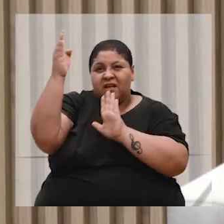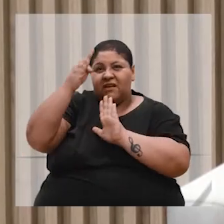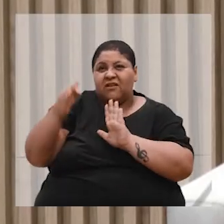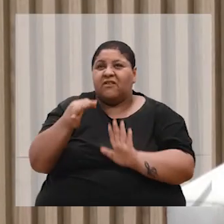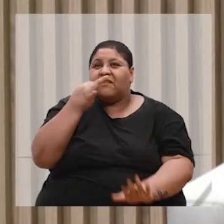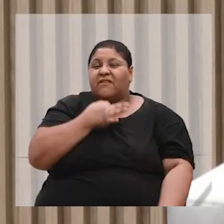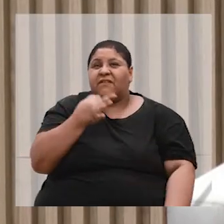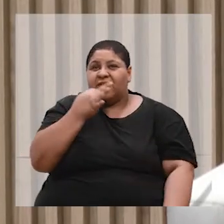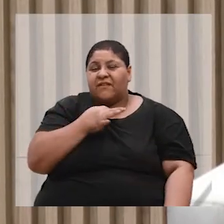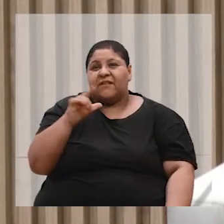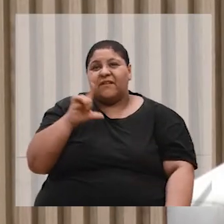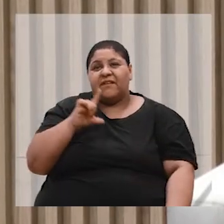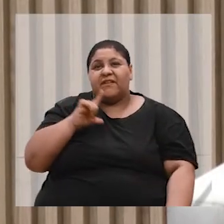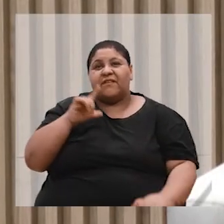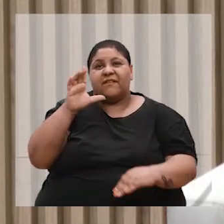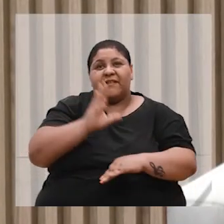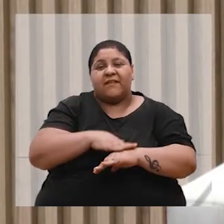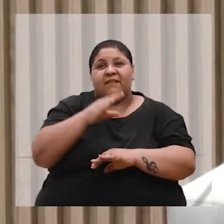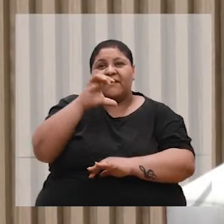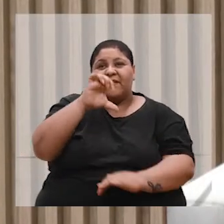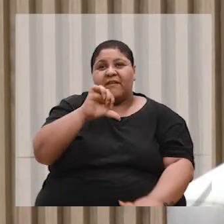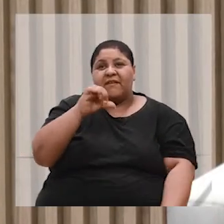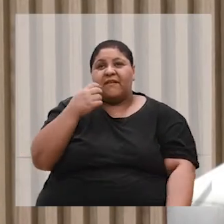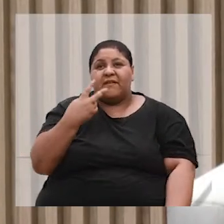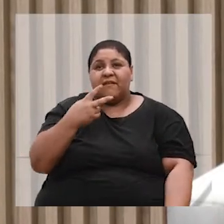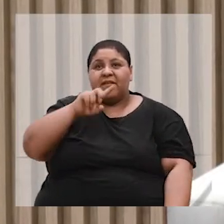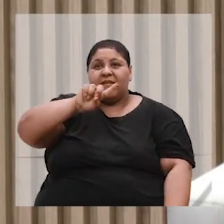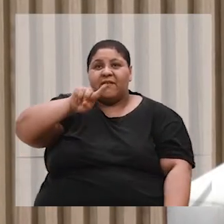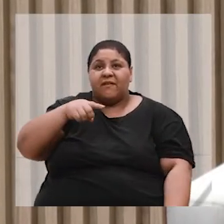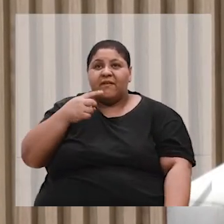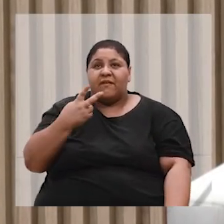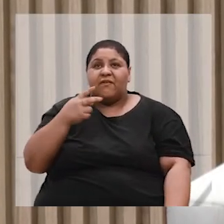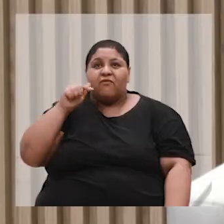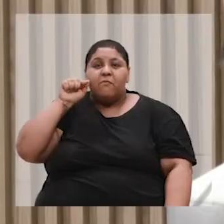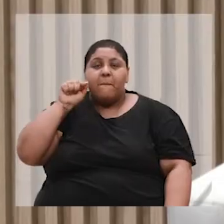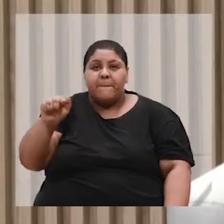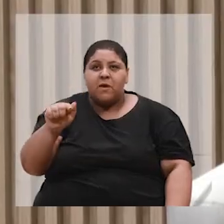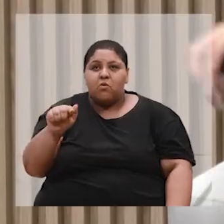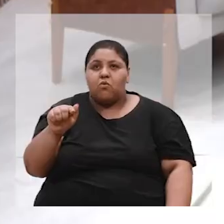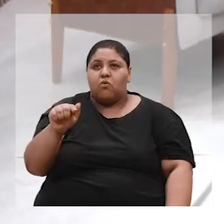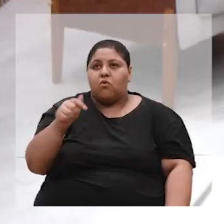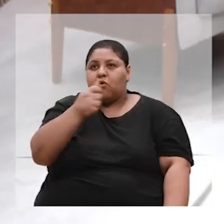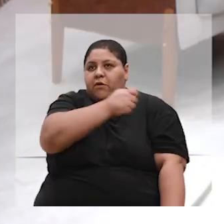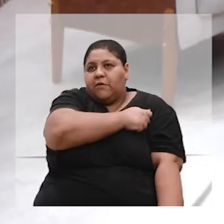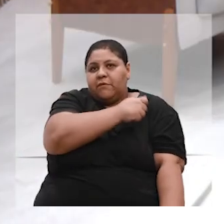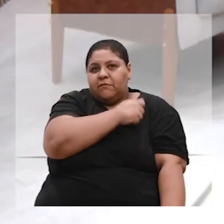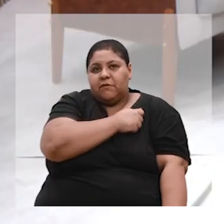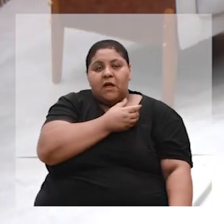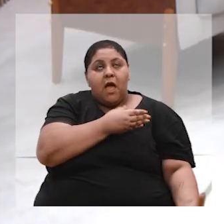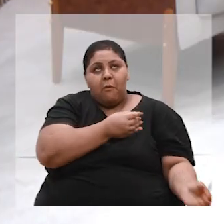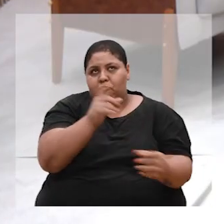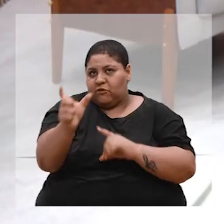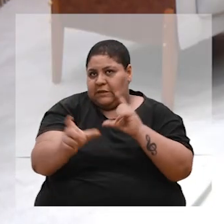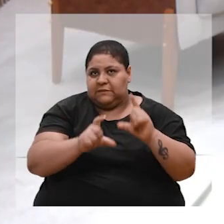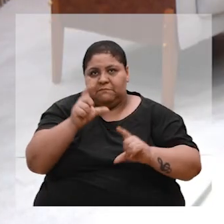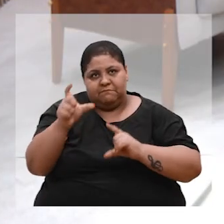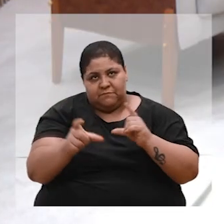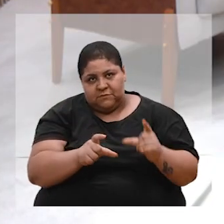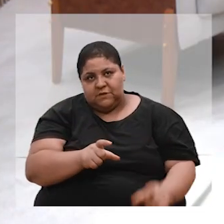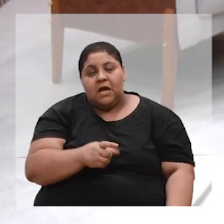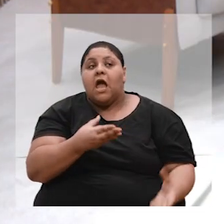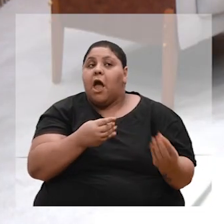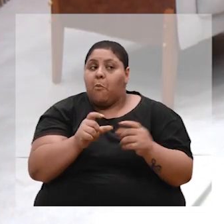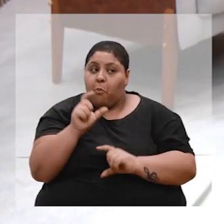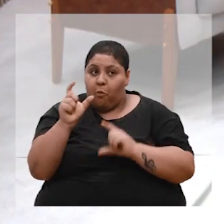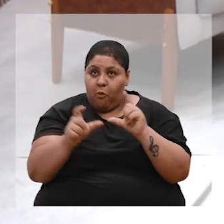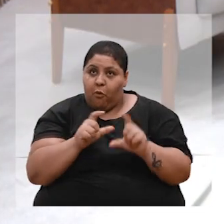Brasil, Caxias do Sul tem mais de 92,2 mil estudantes. É muita gente.